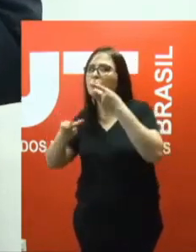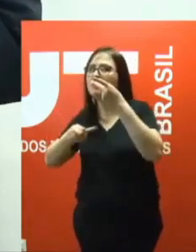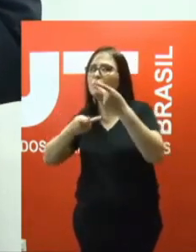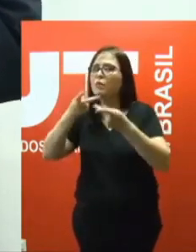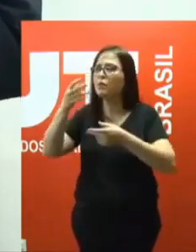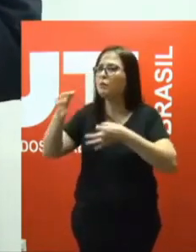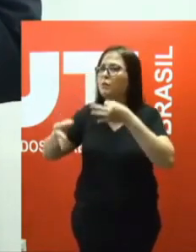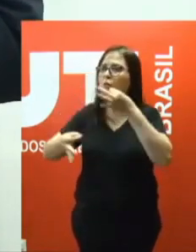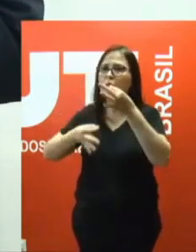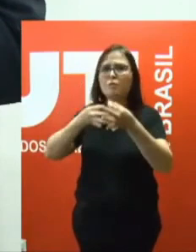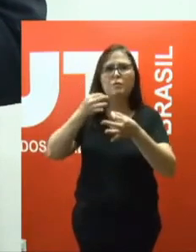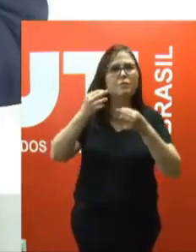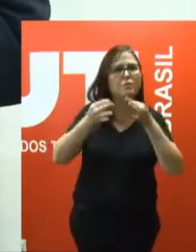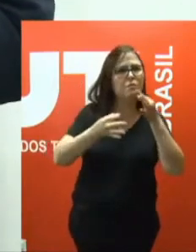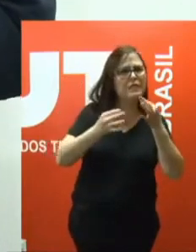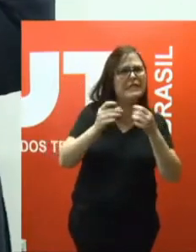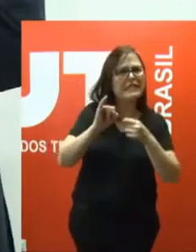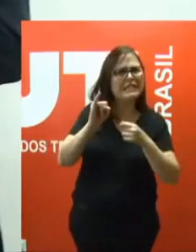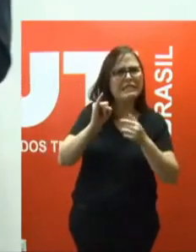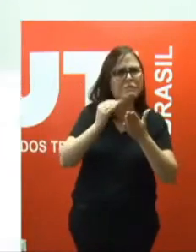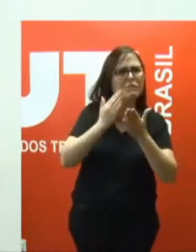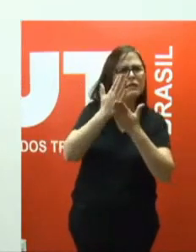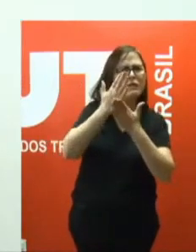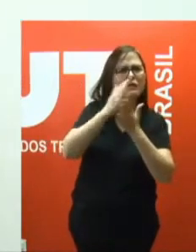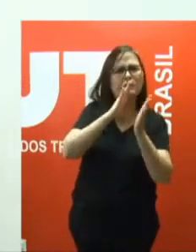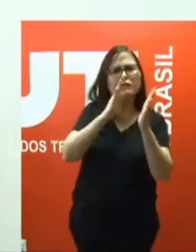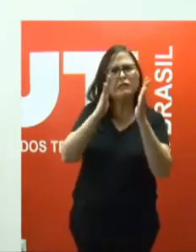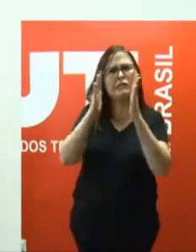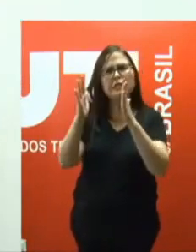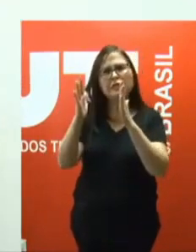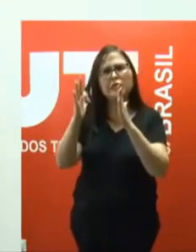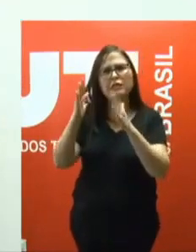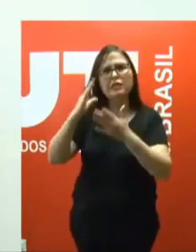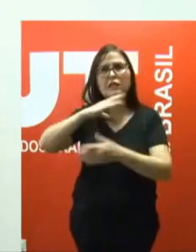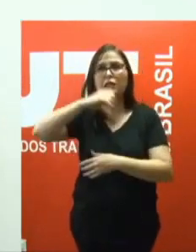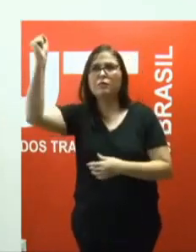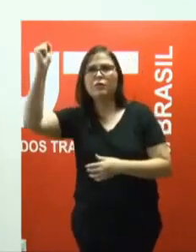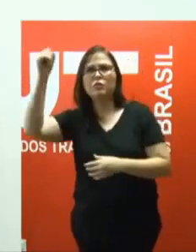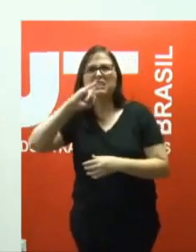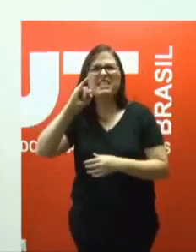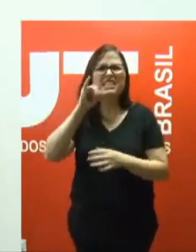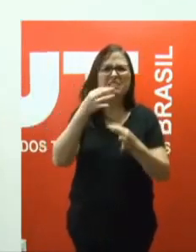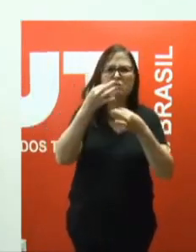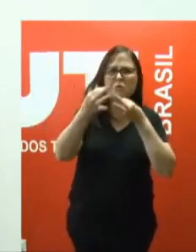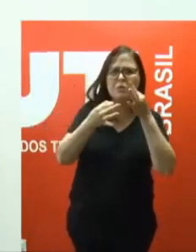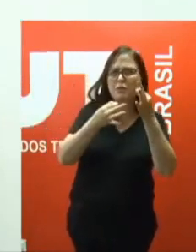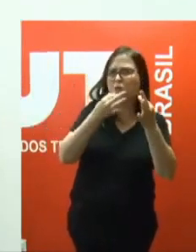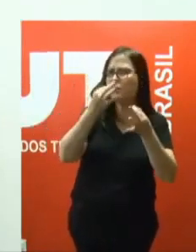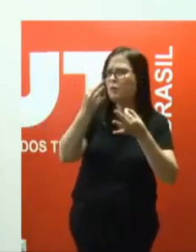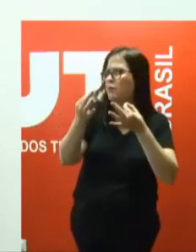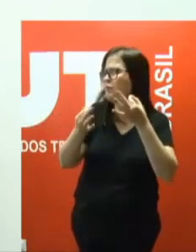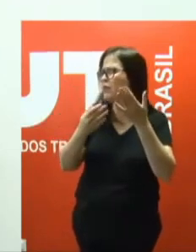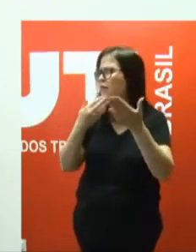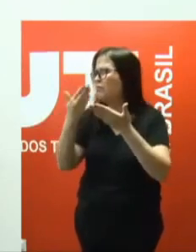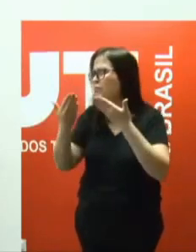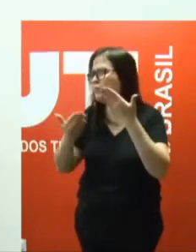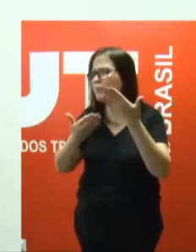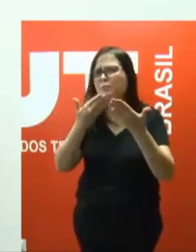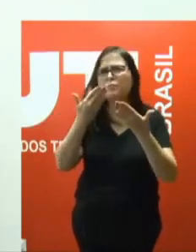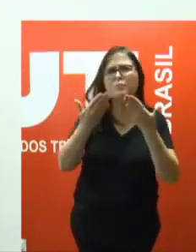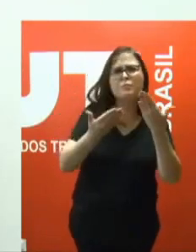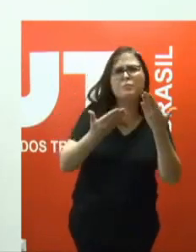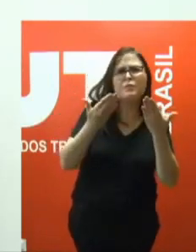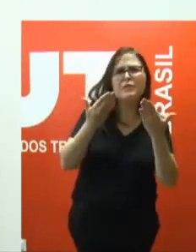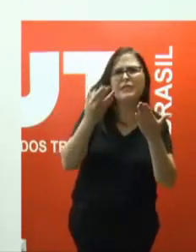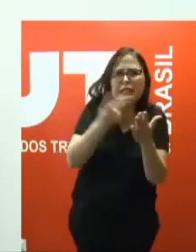narrativa, você ganha o jogo. Se você errar na narrativa, você perde o jogo. E nós temos perdido muito jogo porque